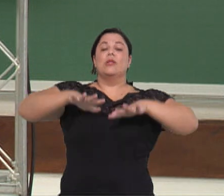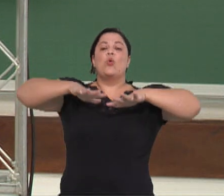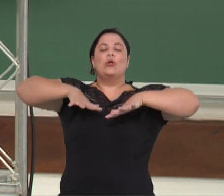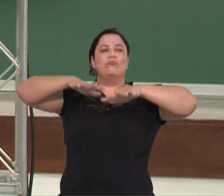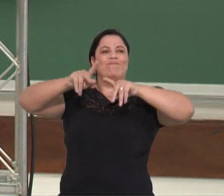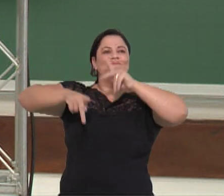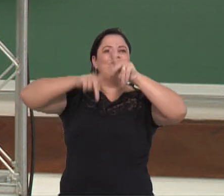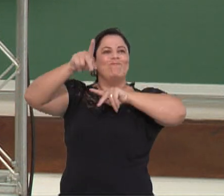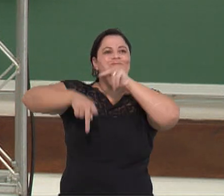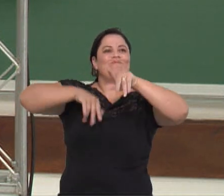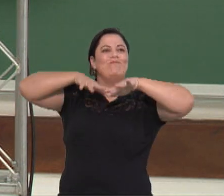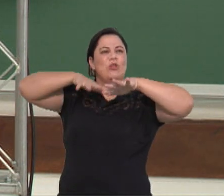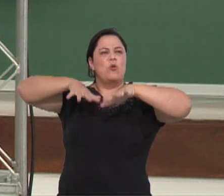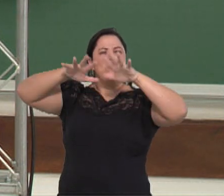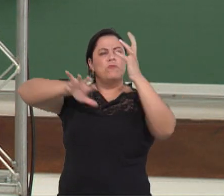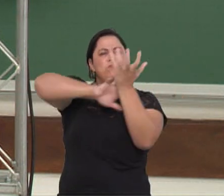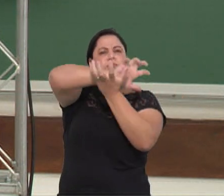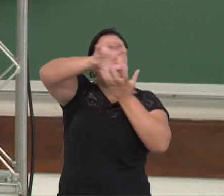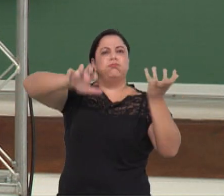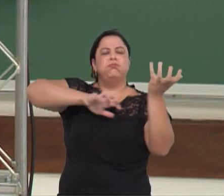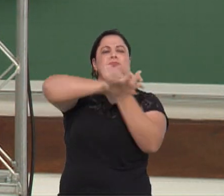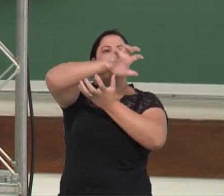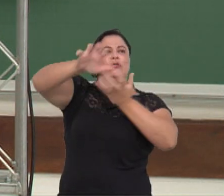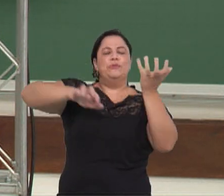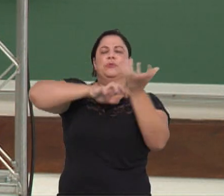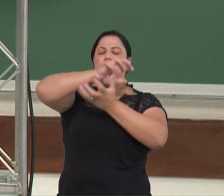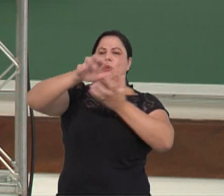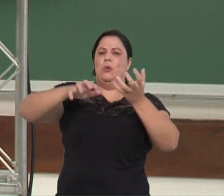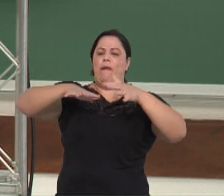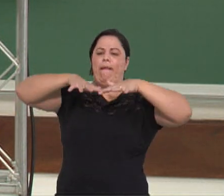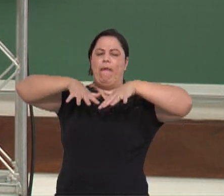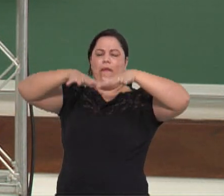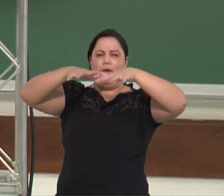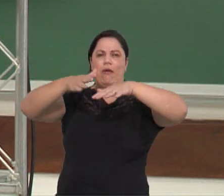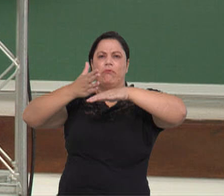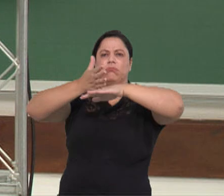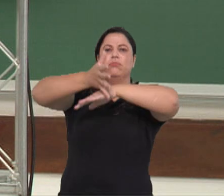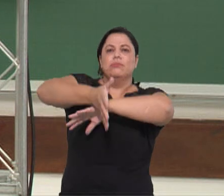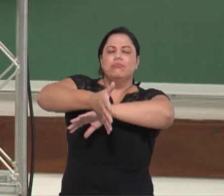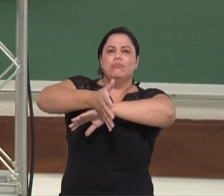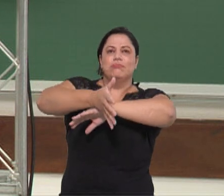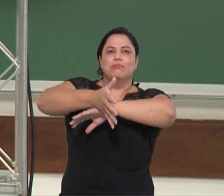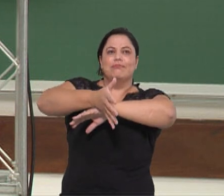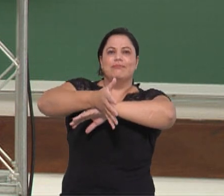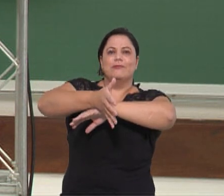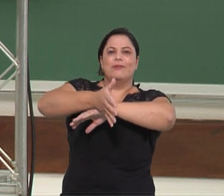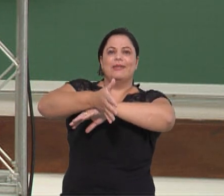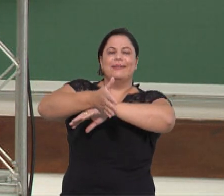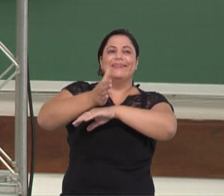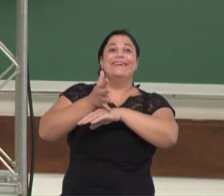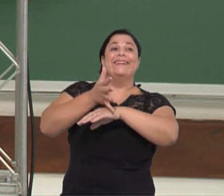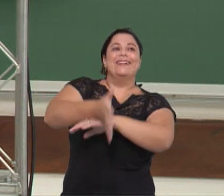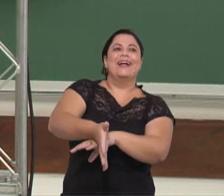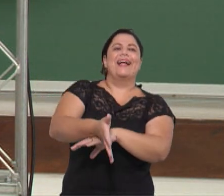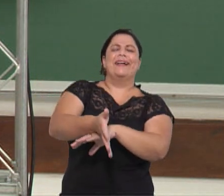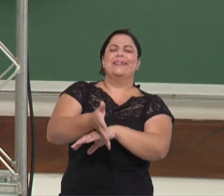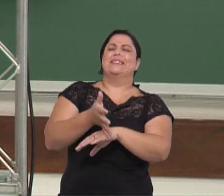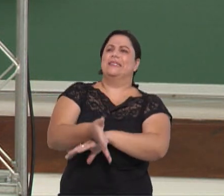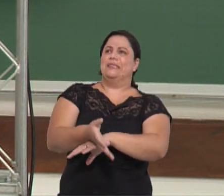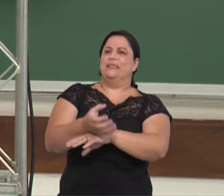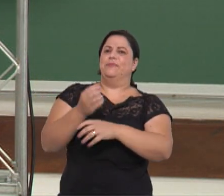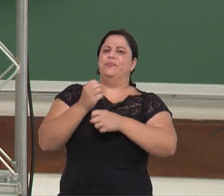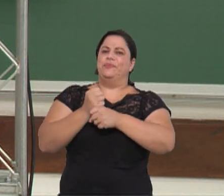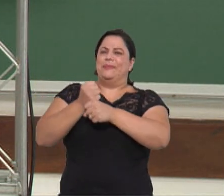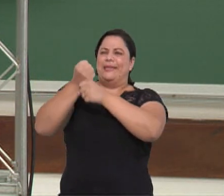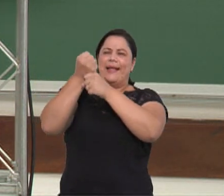povo, nas ruas, invade a Bastilha em busca de armas e